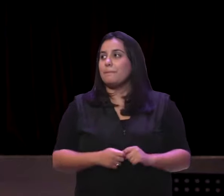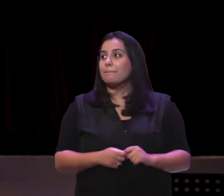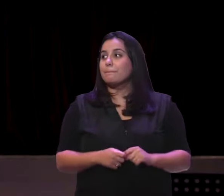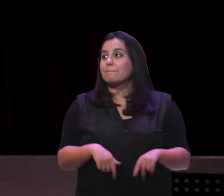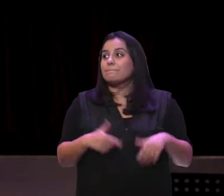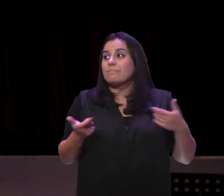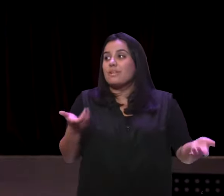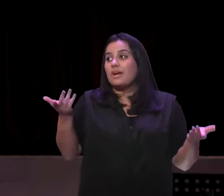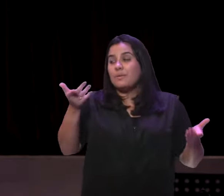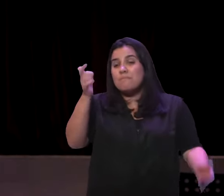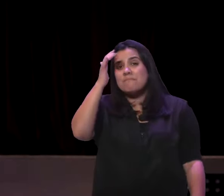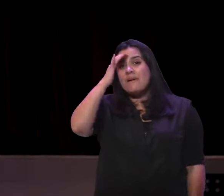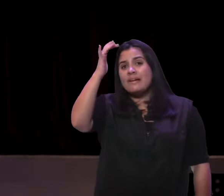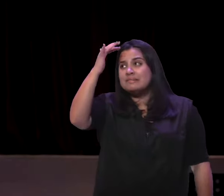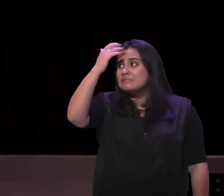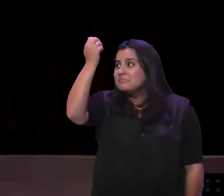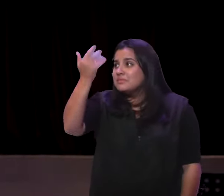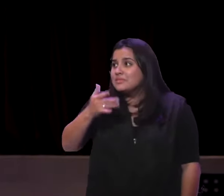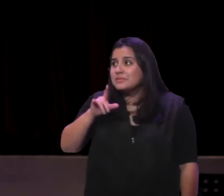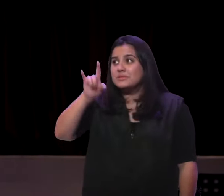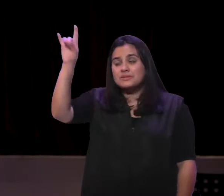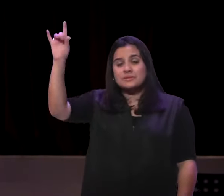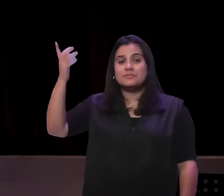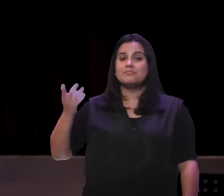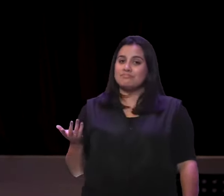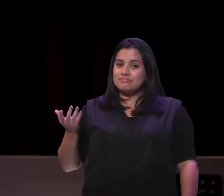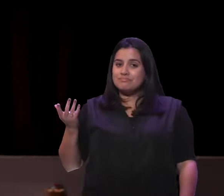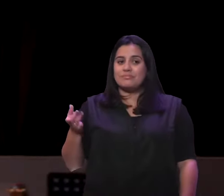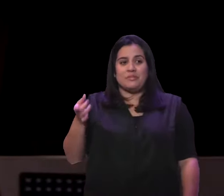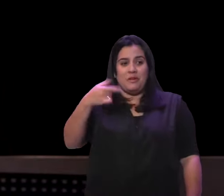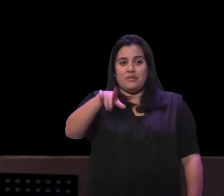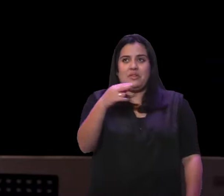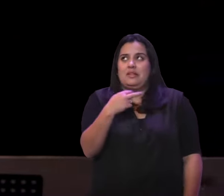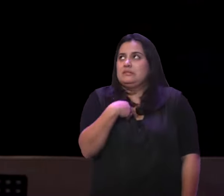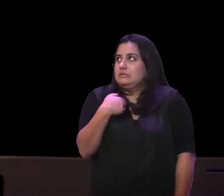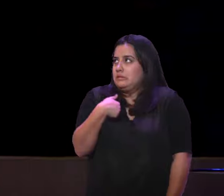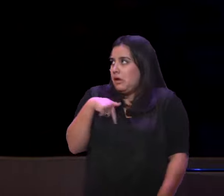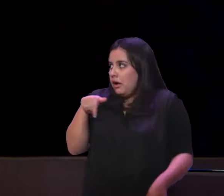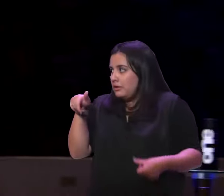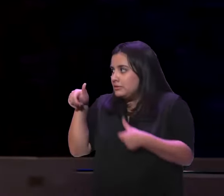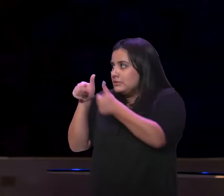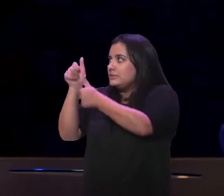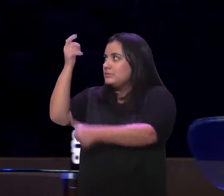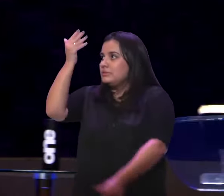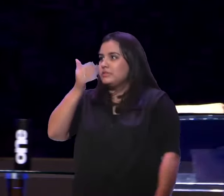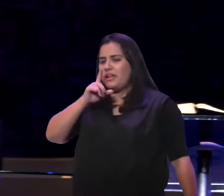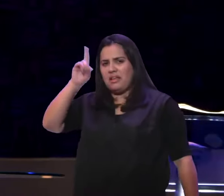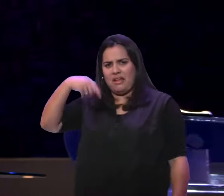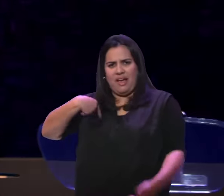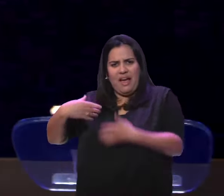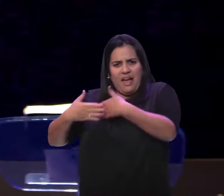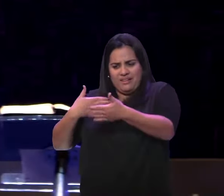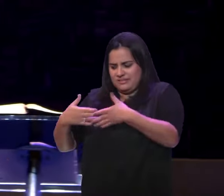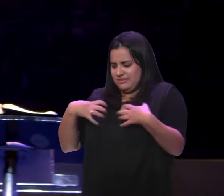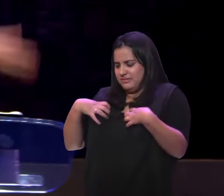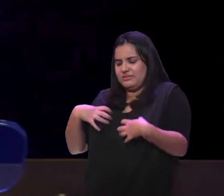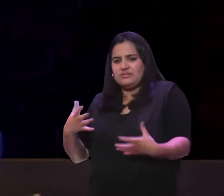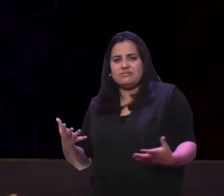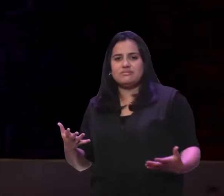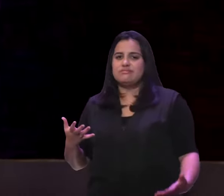Imagina na presença de Deus. Você não pode se apresentar na presença de Deus de qualquer jeito.